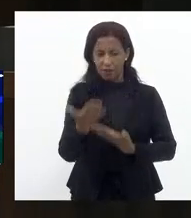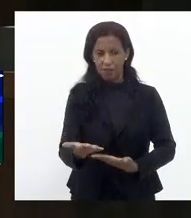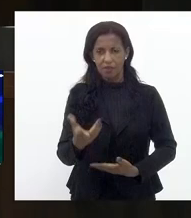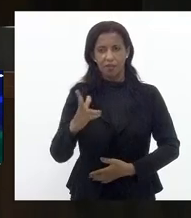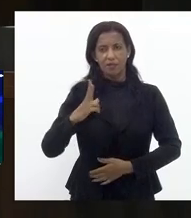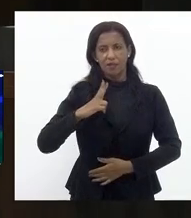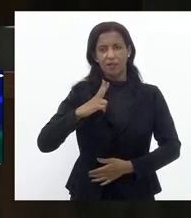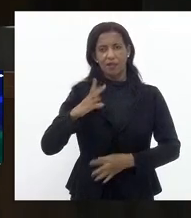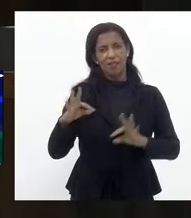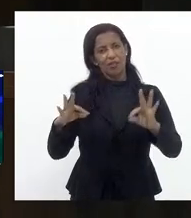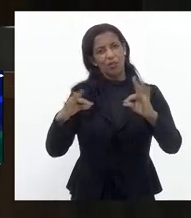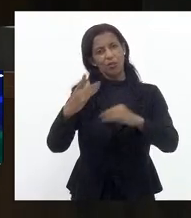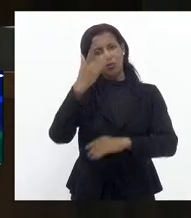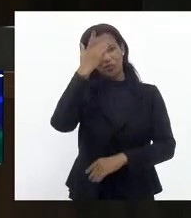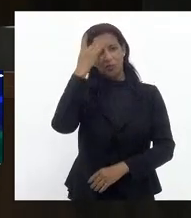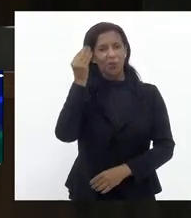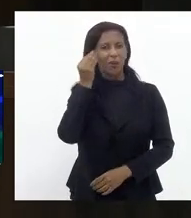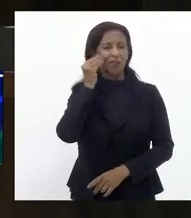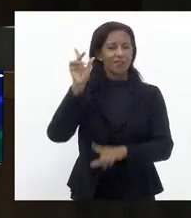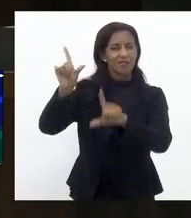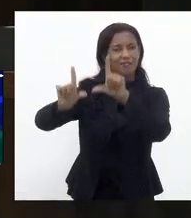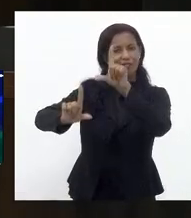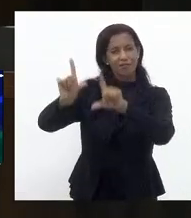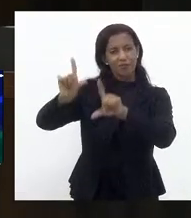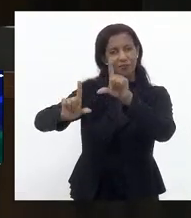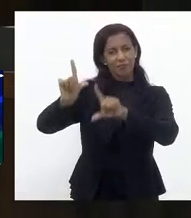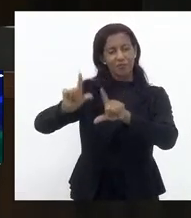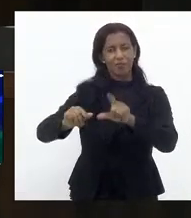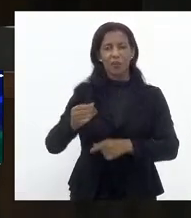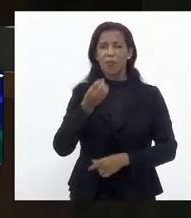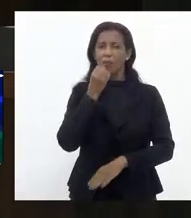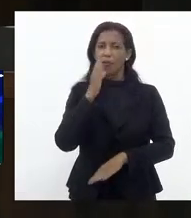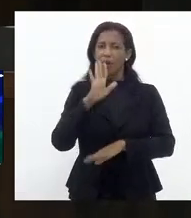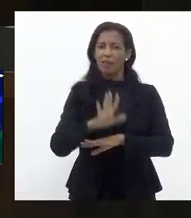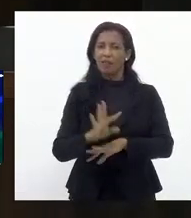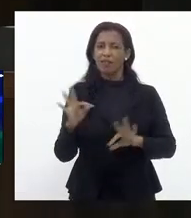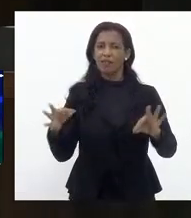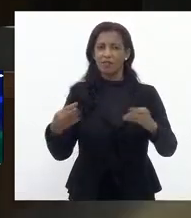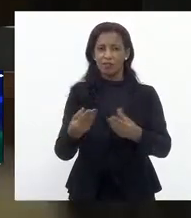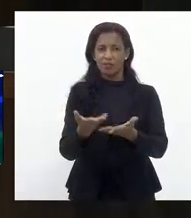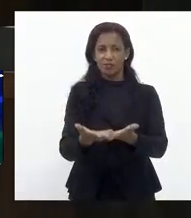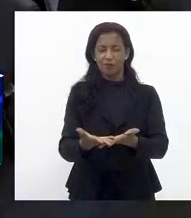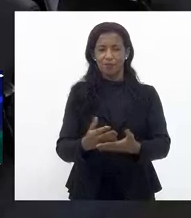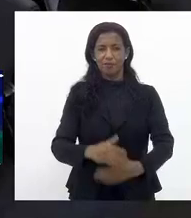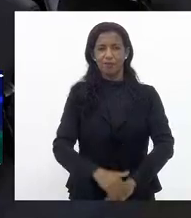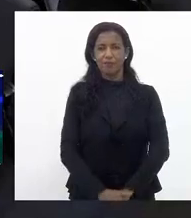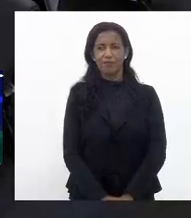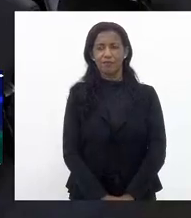particular a todos aqueles que nos acompanham pela TV Alerj. Boa tarde a todas e todos.